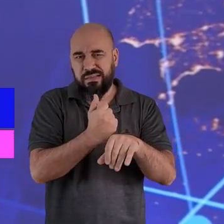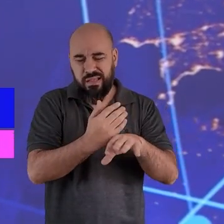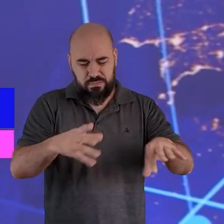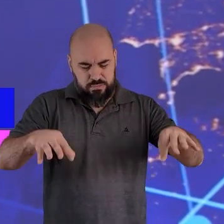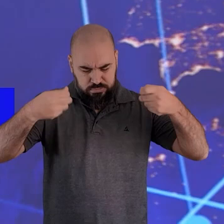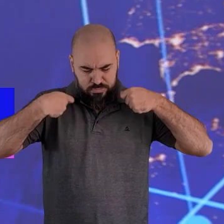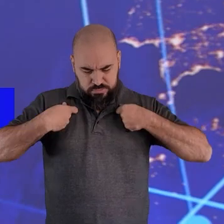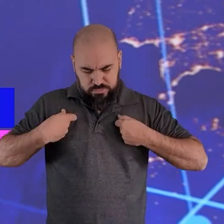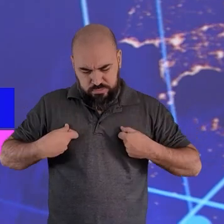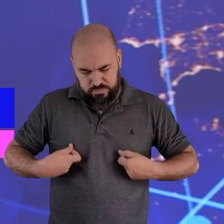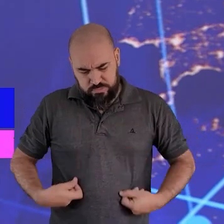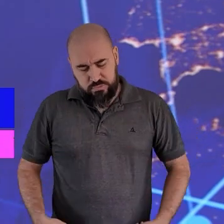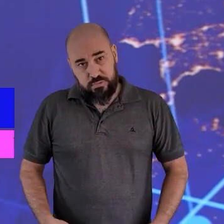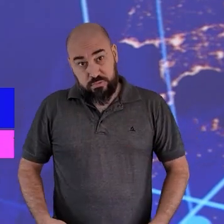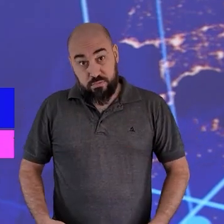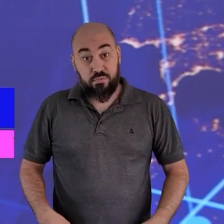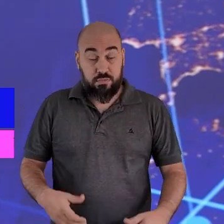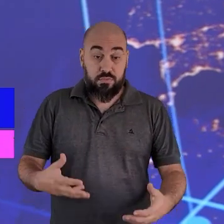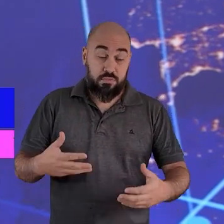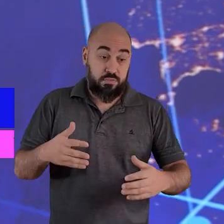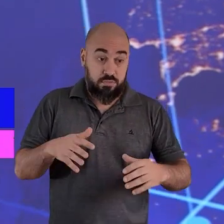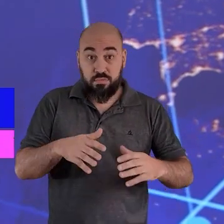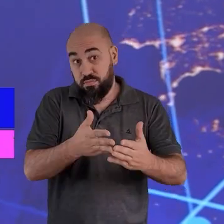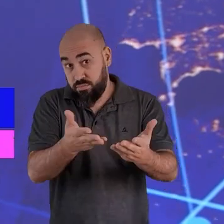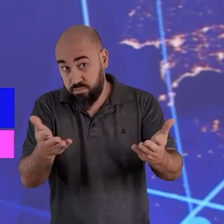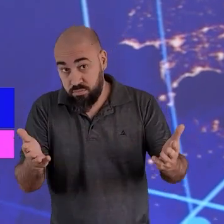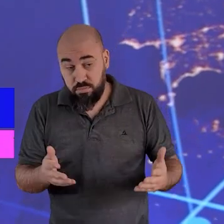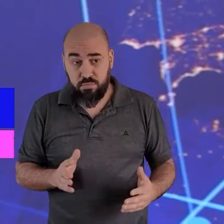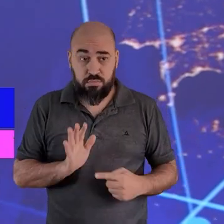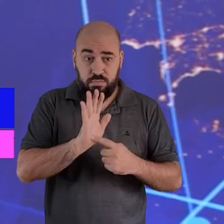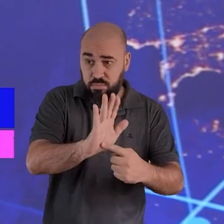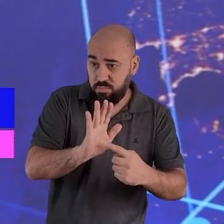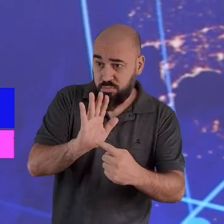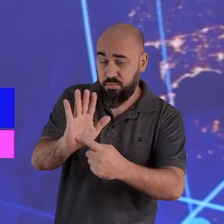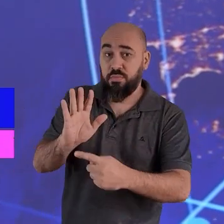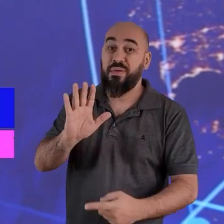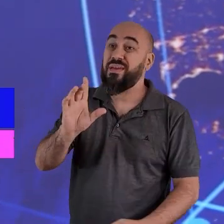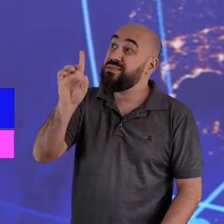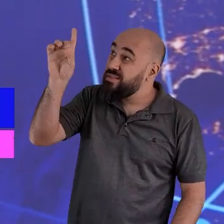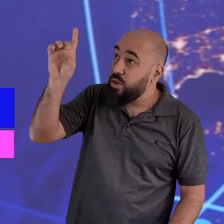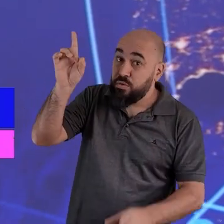Deus não abandonou o seu povo. Deus não abandonou a sua igreja.